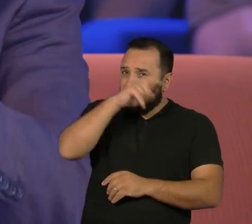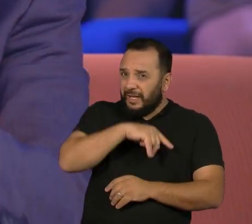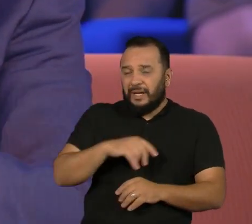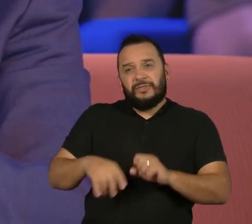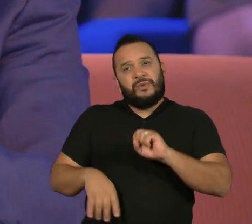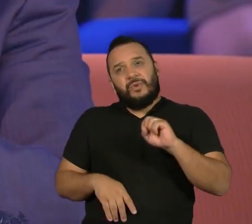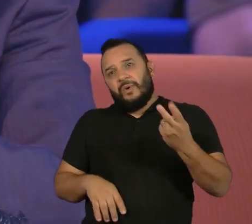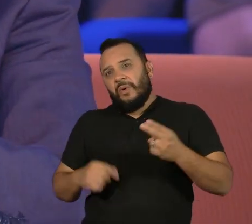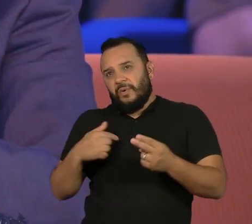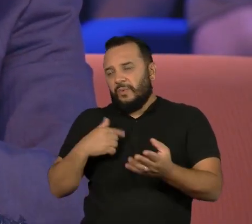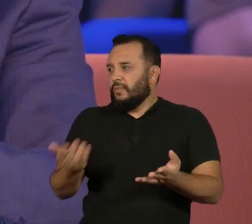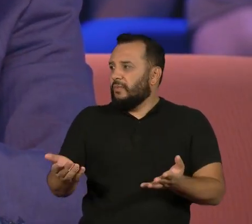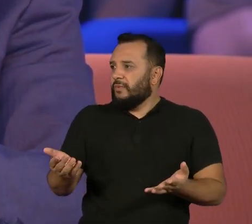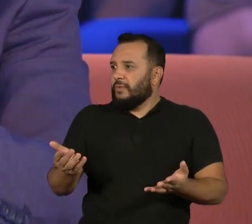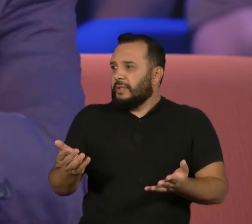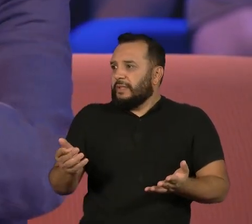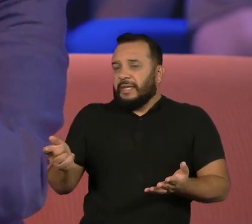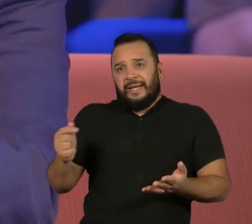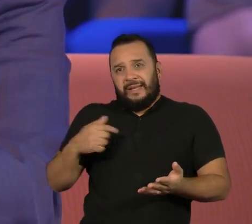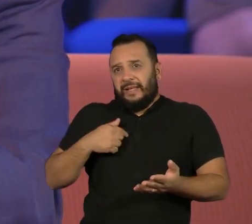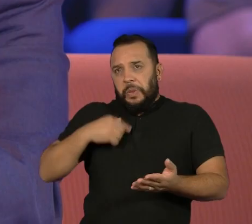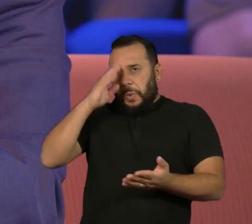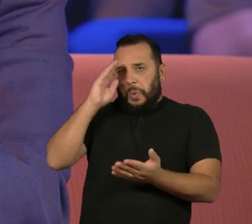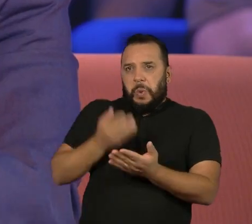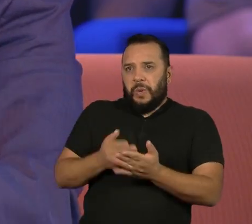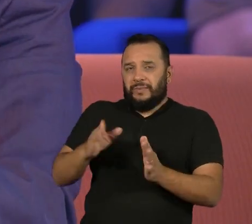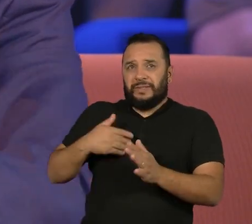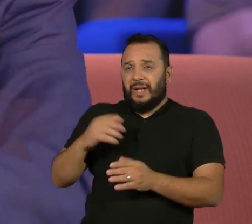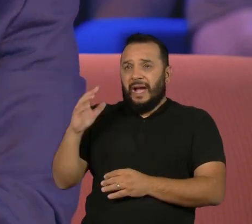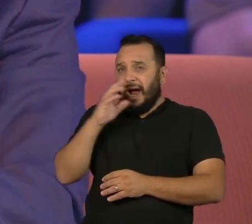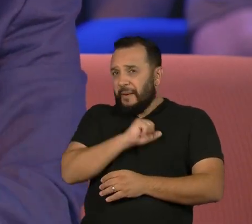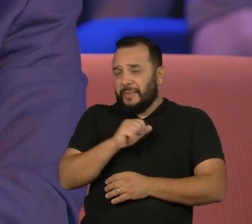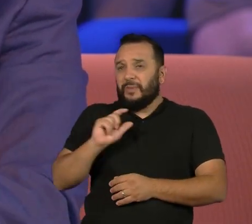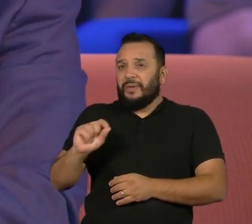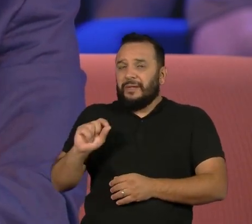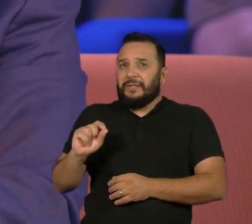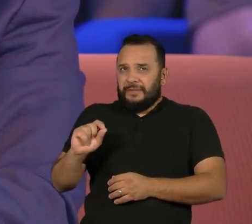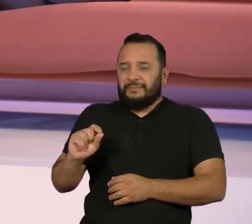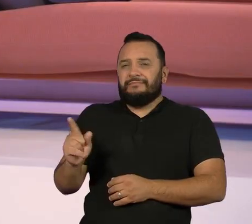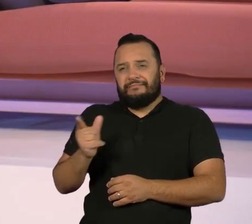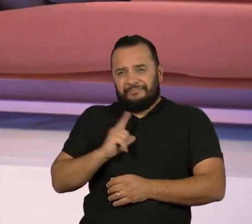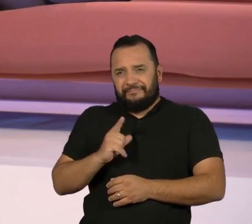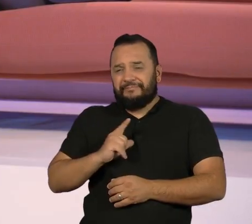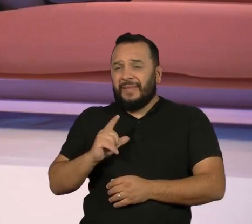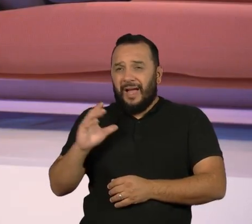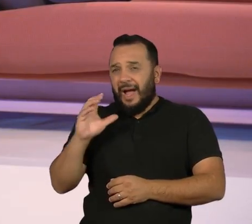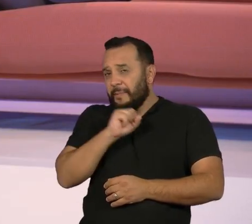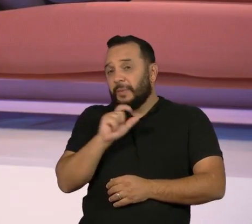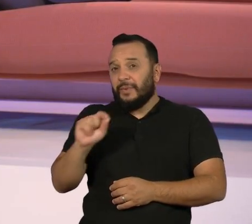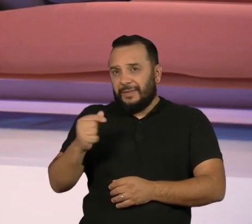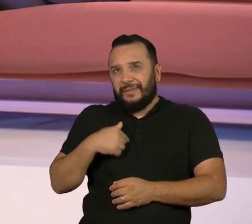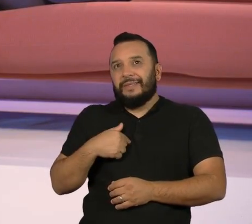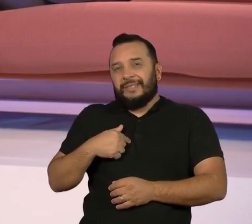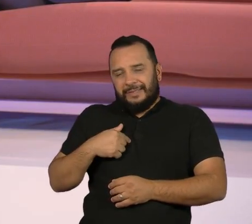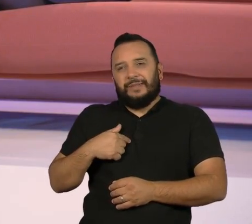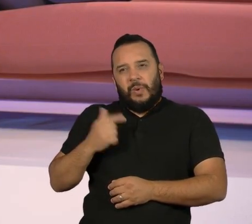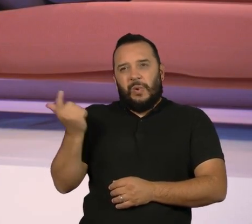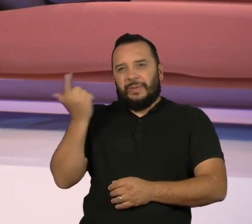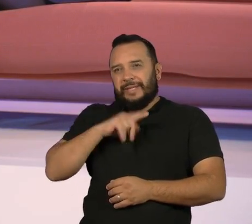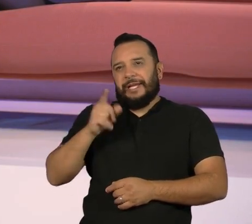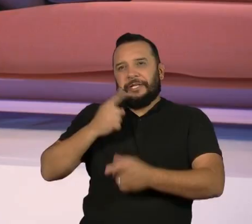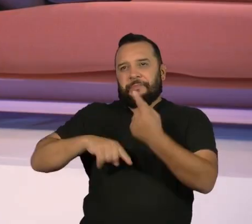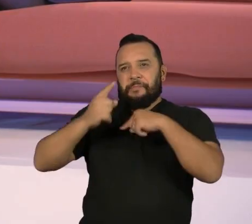de negação, você for pelo caminho mais rápido, você pode até ter ali no curto prazo um ganho, que